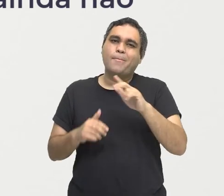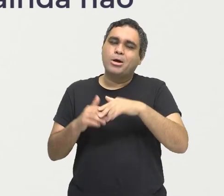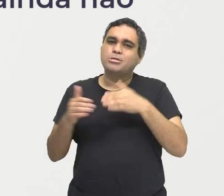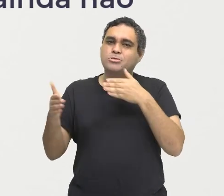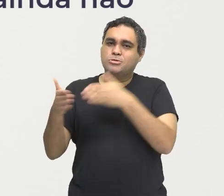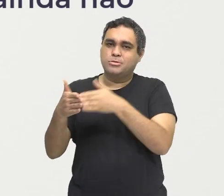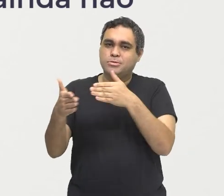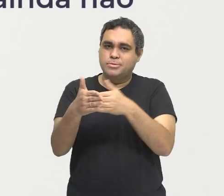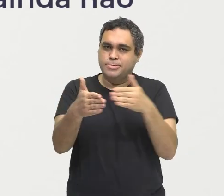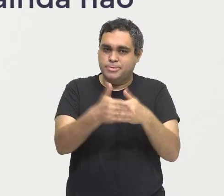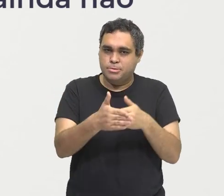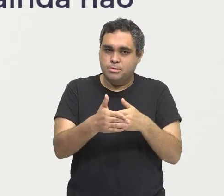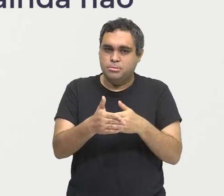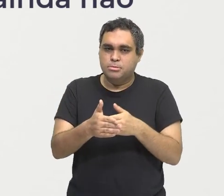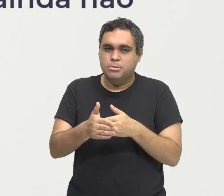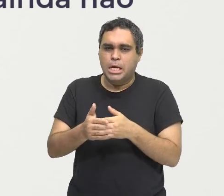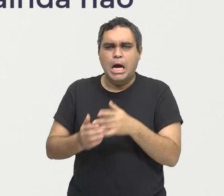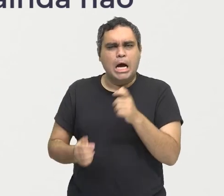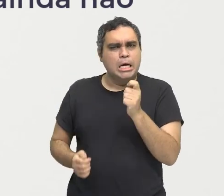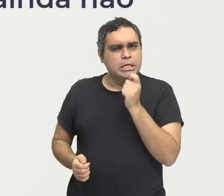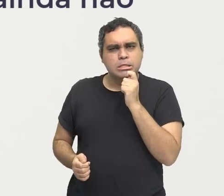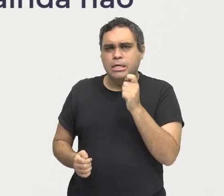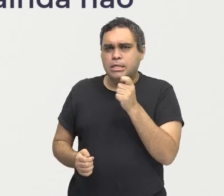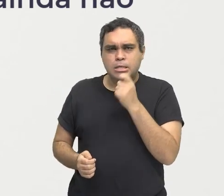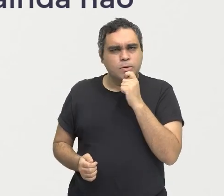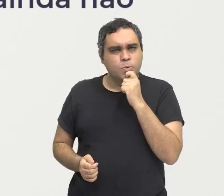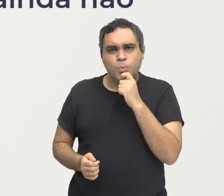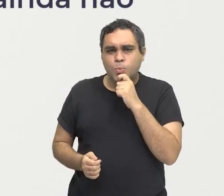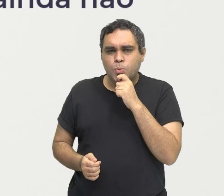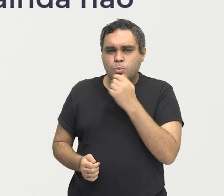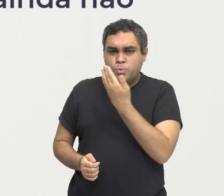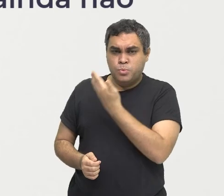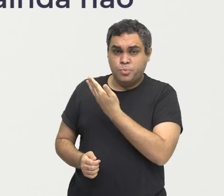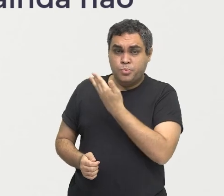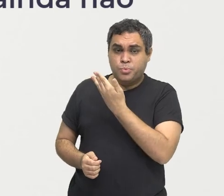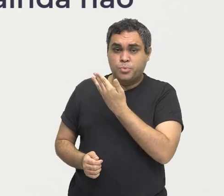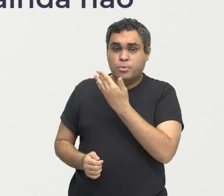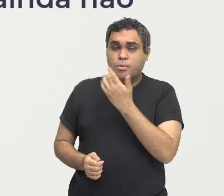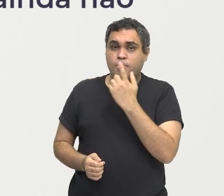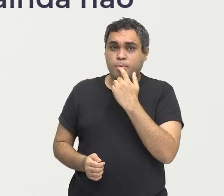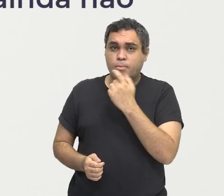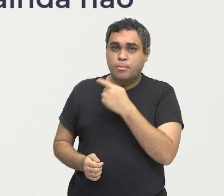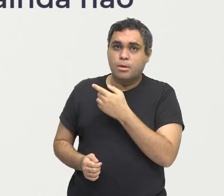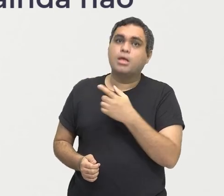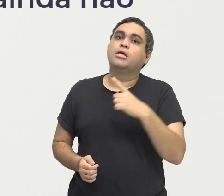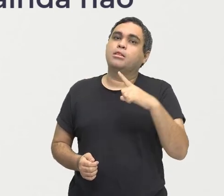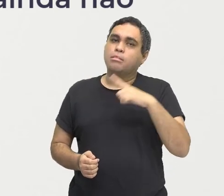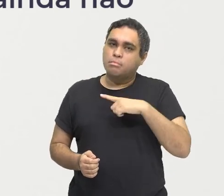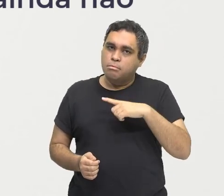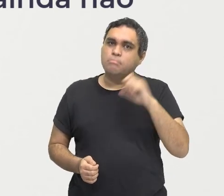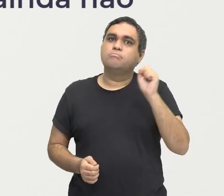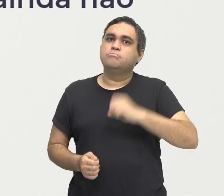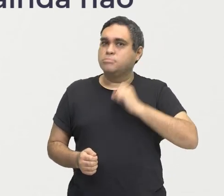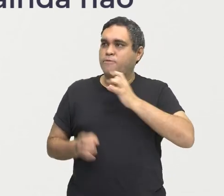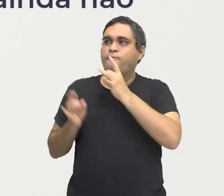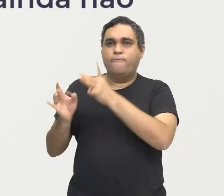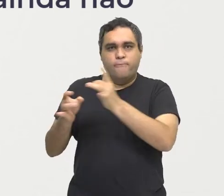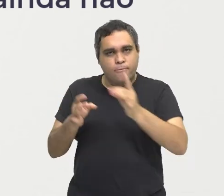Gente, aqui nós temos essas exportações do petróleo bastante expressivas, sim. Então, aqui vai